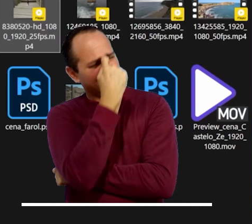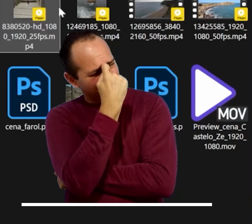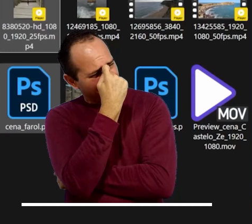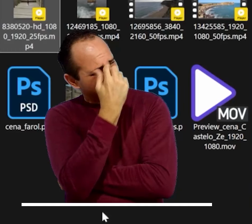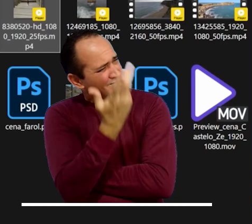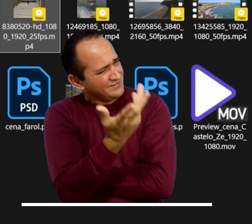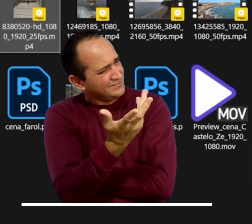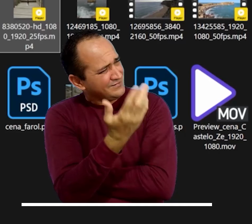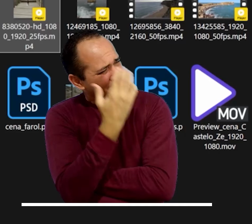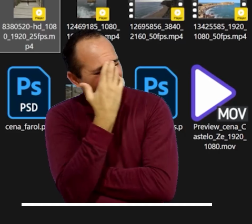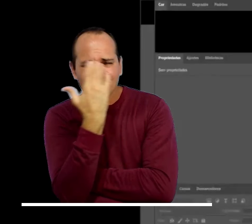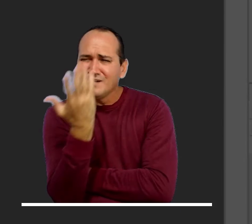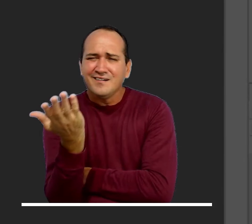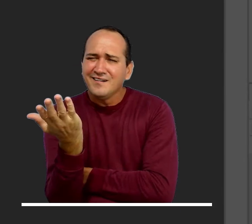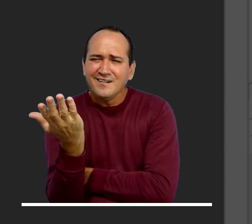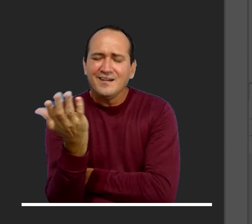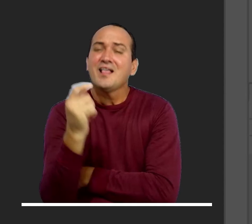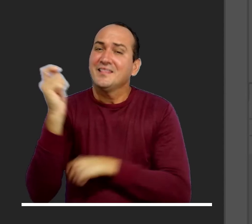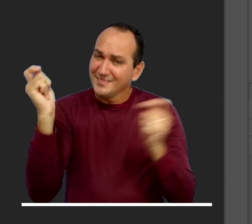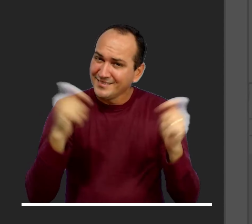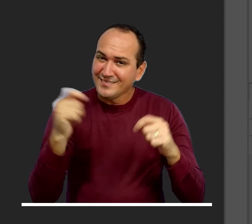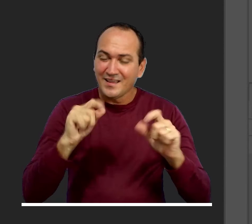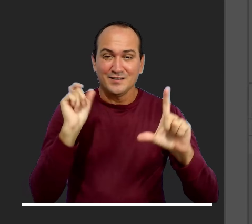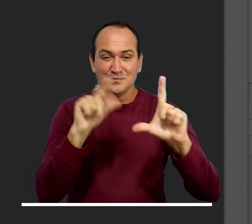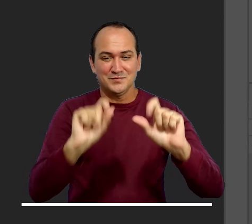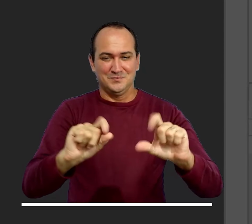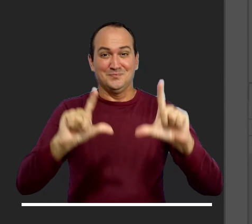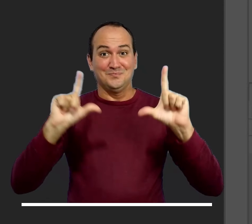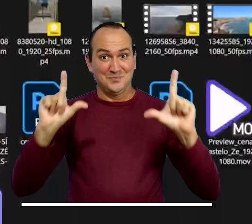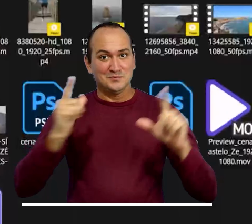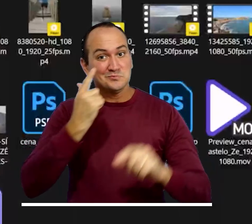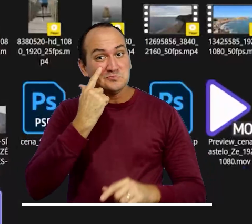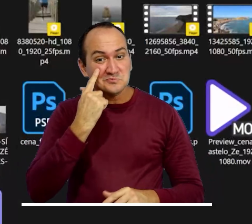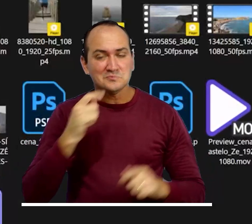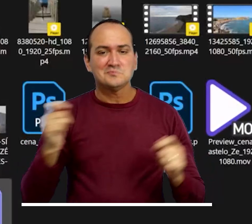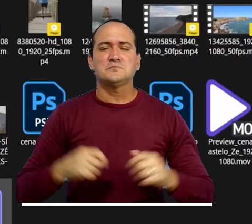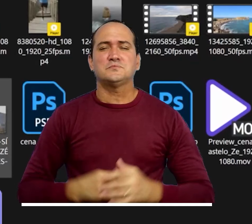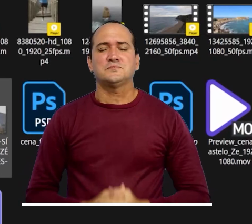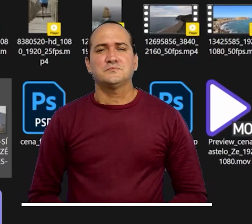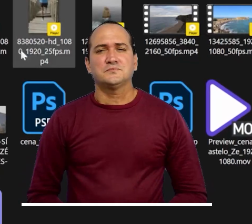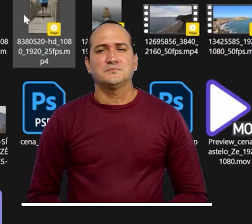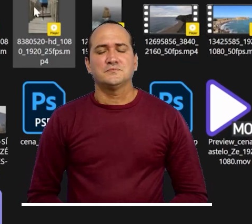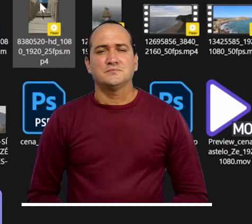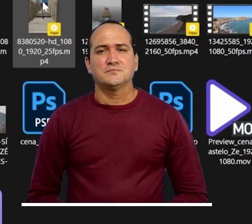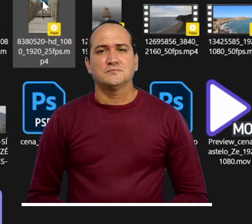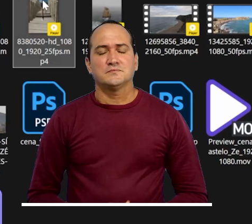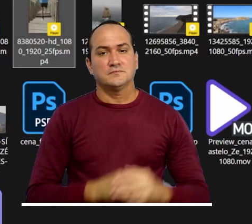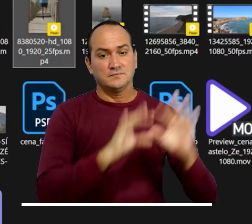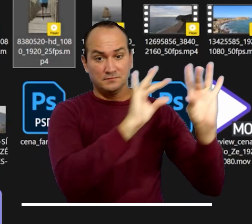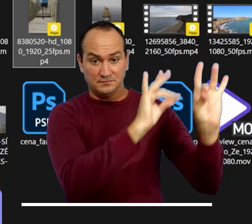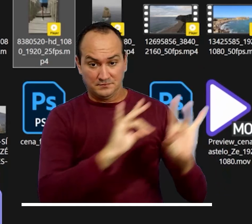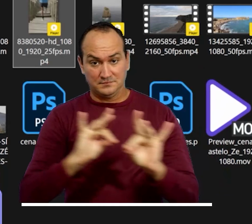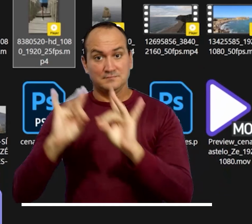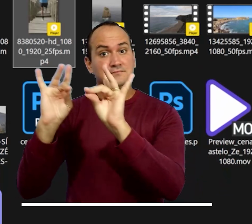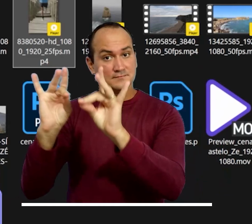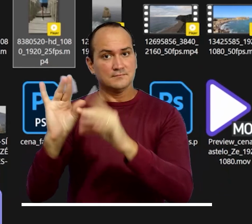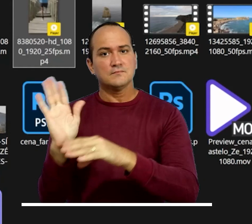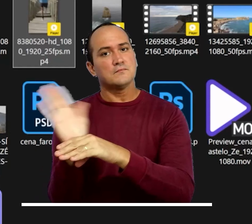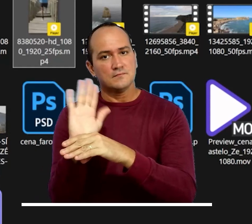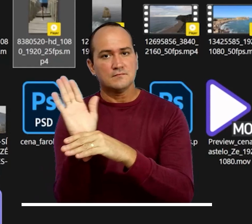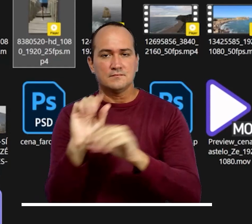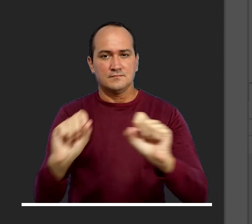aberto, é até melhor, vou até clicar aqui, ó. O Photoshop já está aberto e eu posso simplesmente arrastar o meu vídeo aqui para a